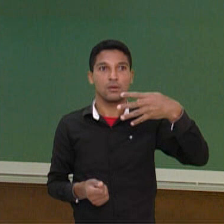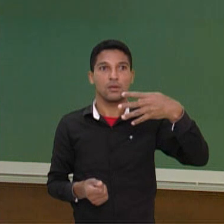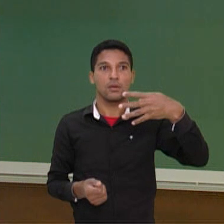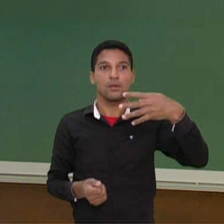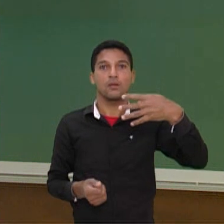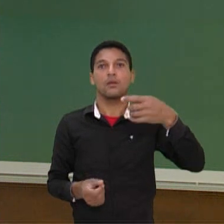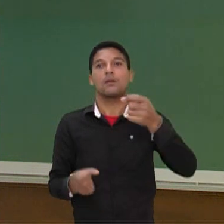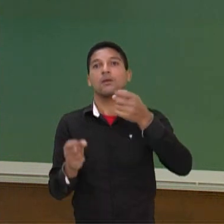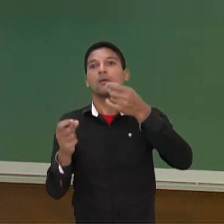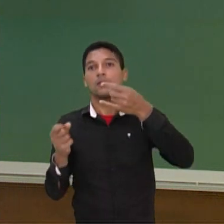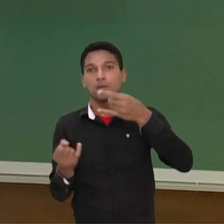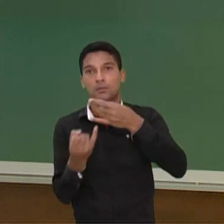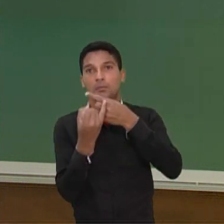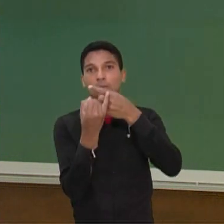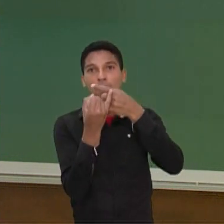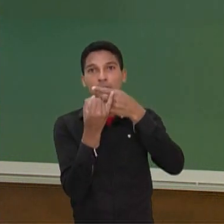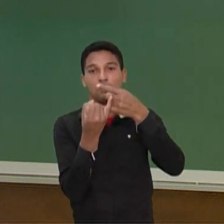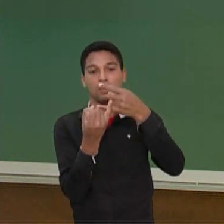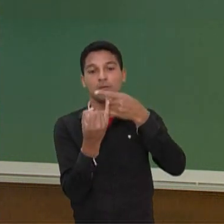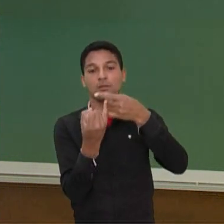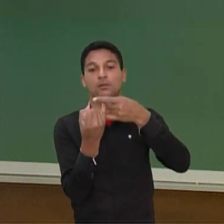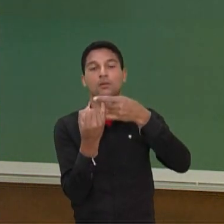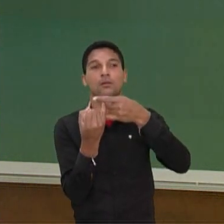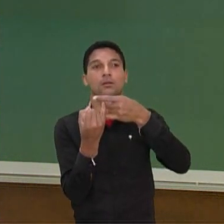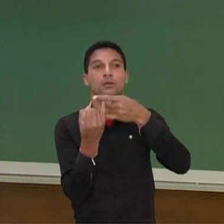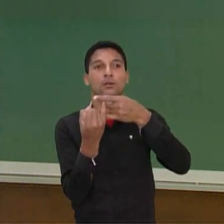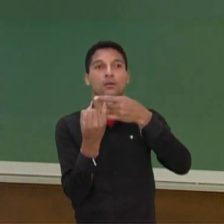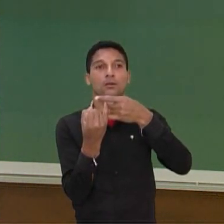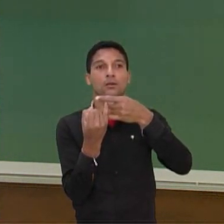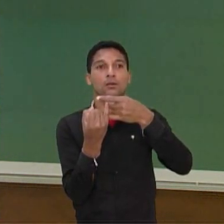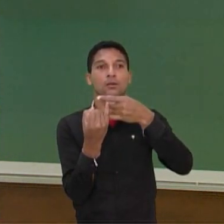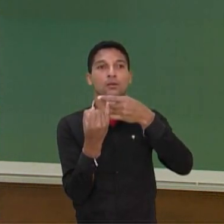E aqui no denominador, 2A, né? 2 vezes o A vale 1,